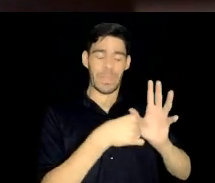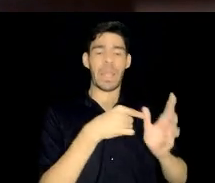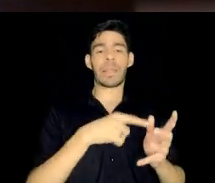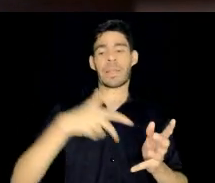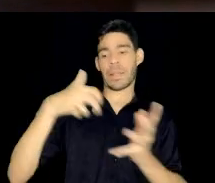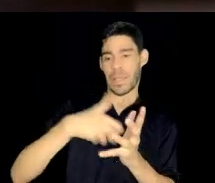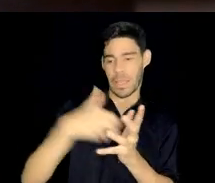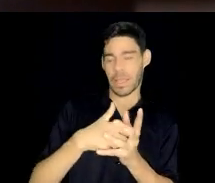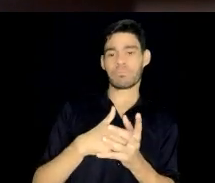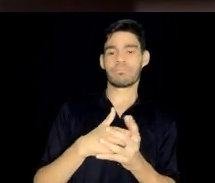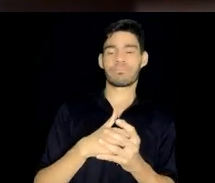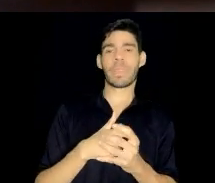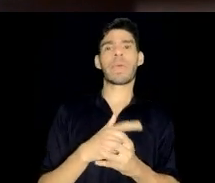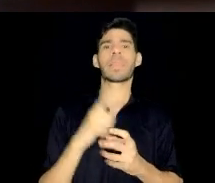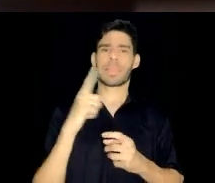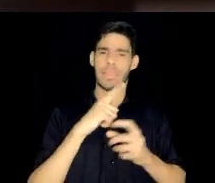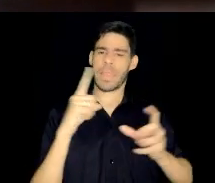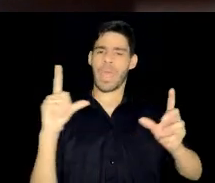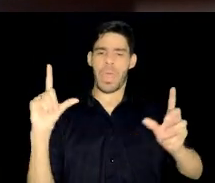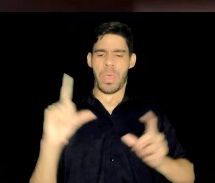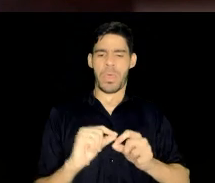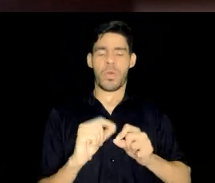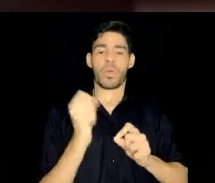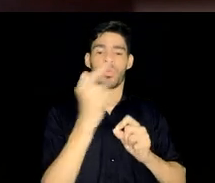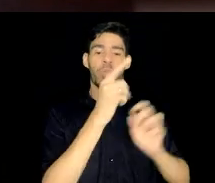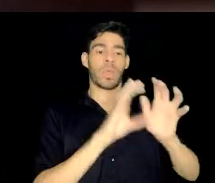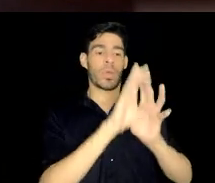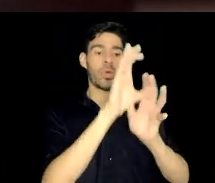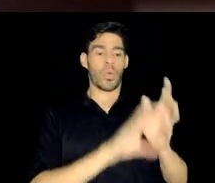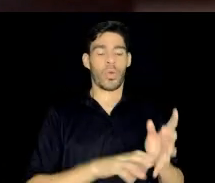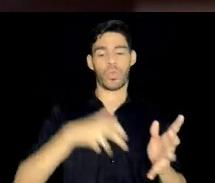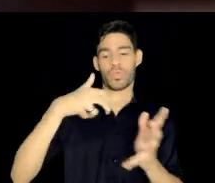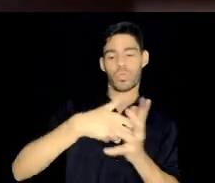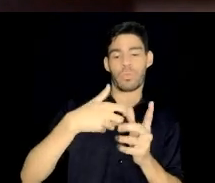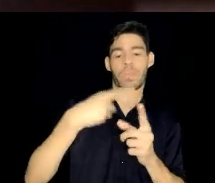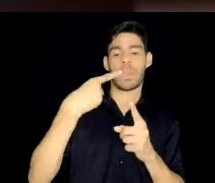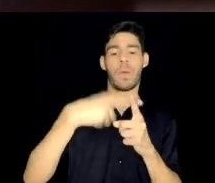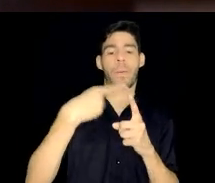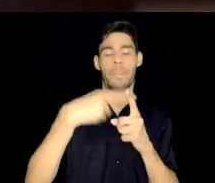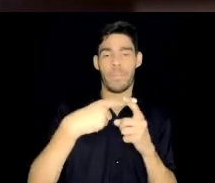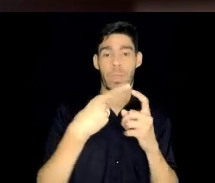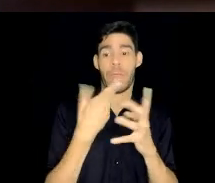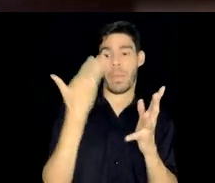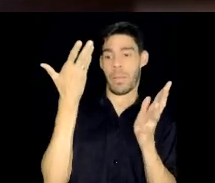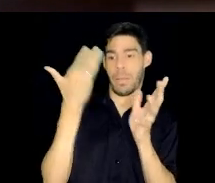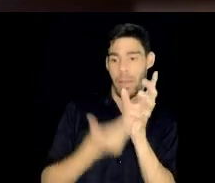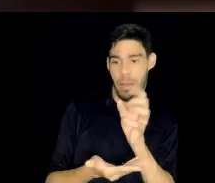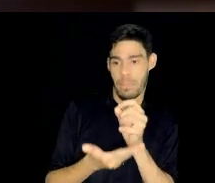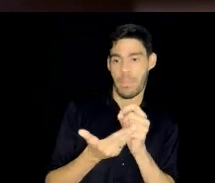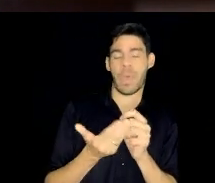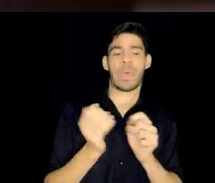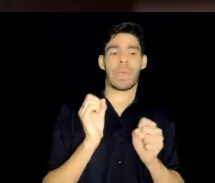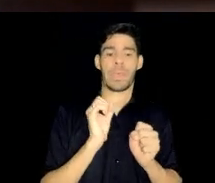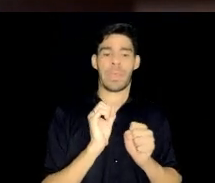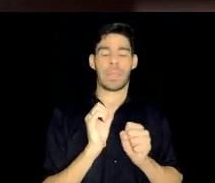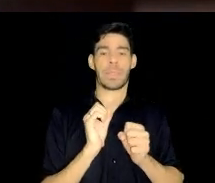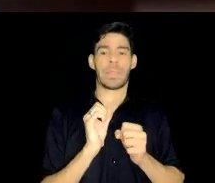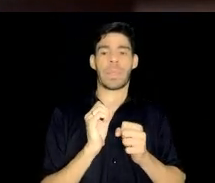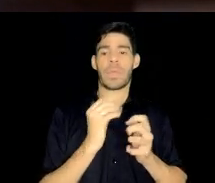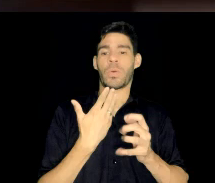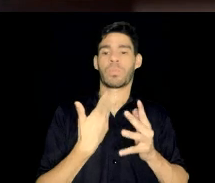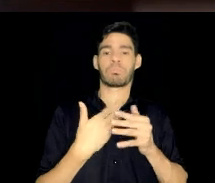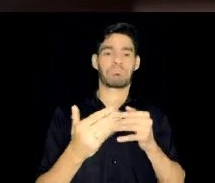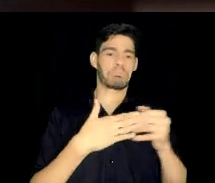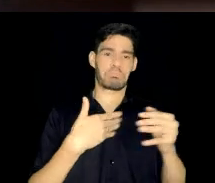nas penas alternativas, chega a ser até mais benevolente que o Código Penal. Porque para a perda ou inabilitação para